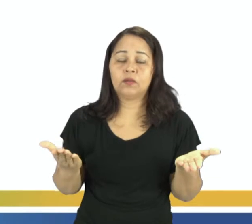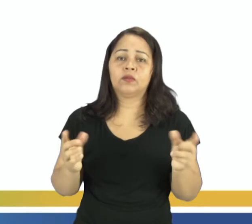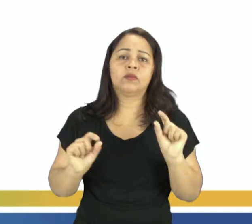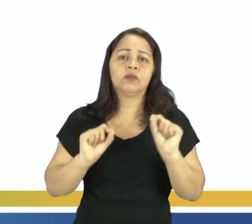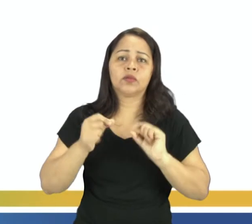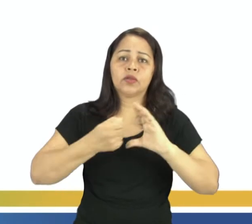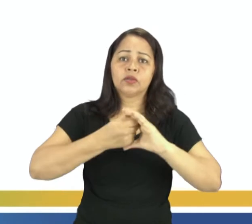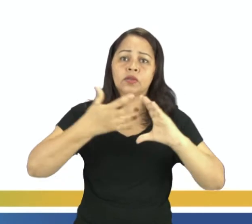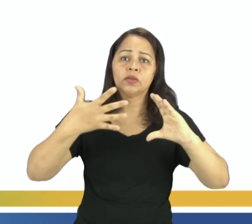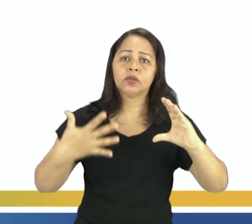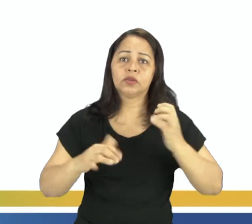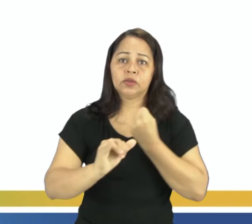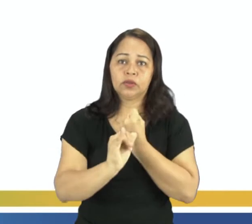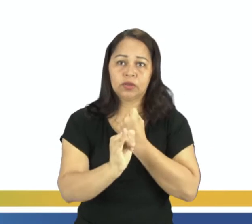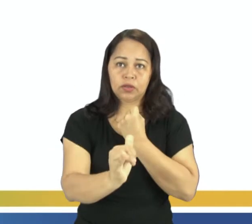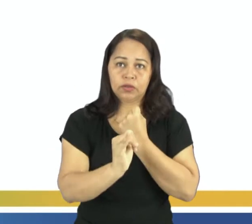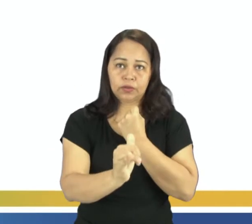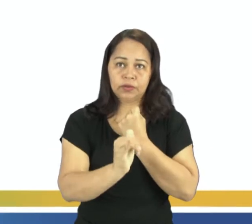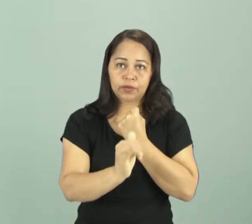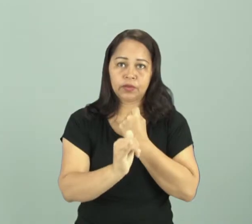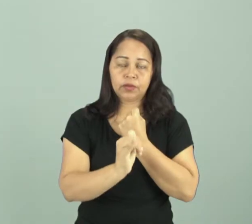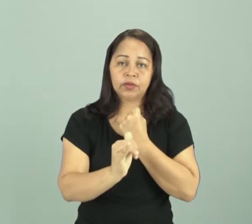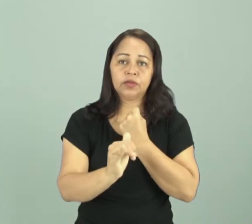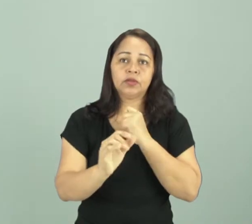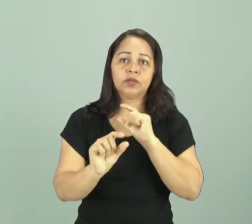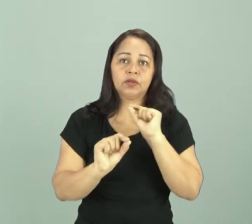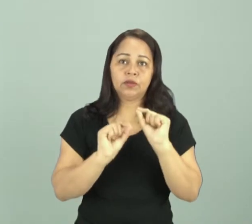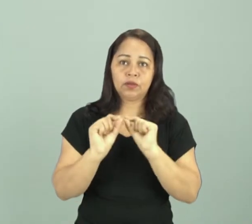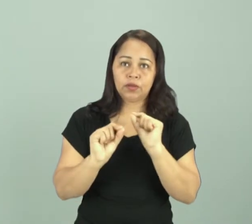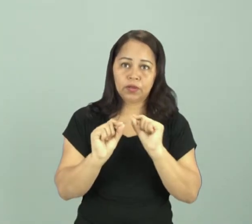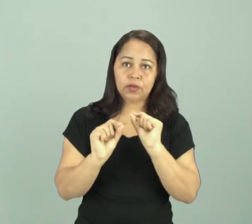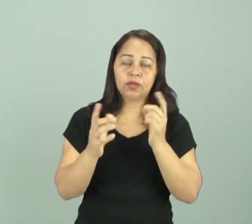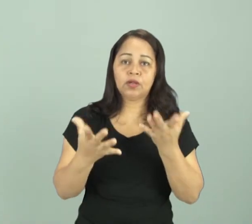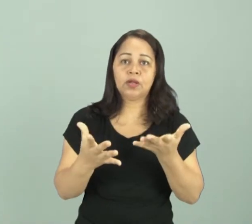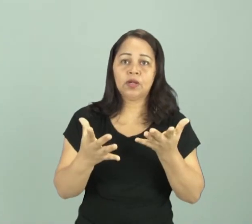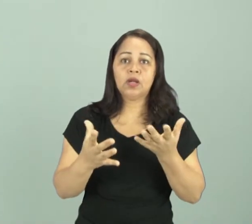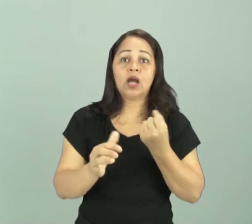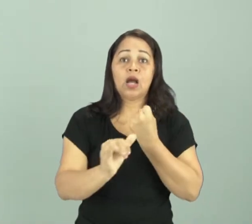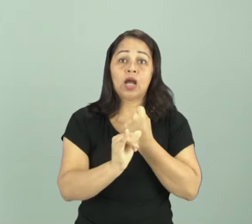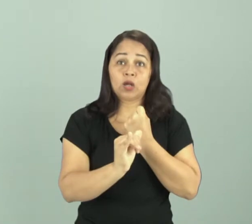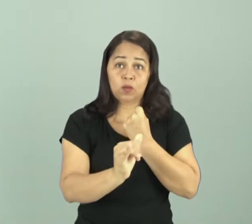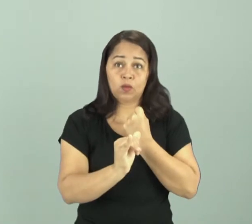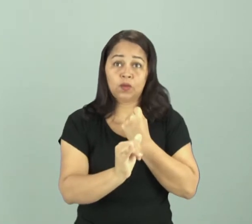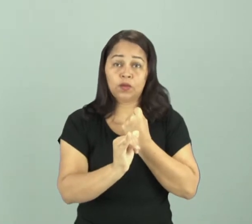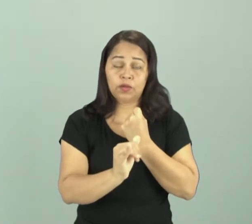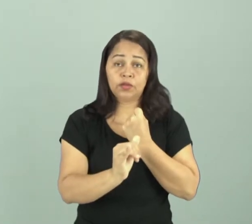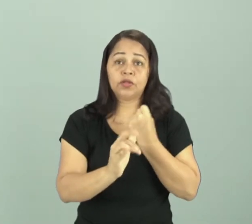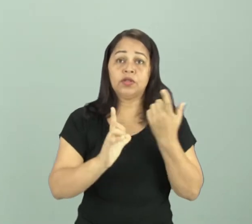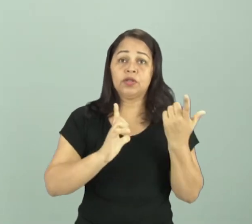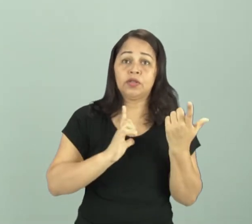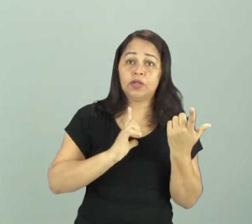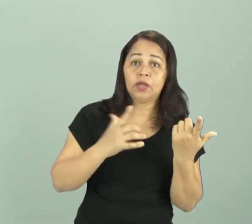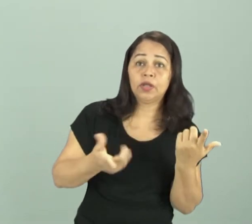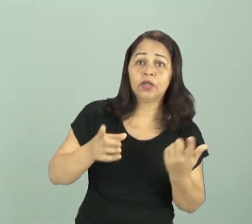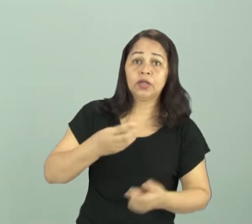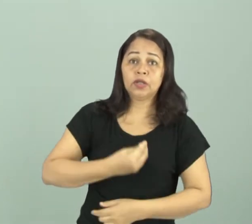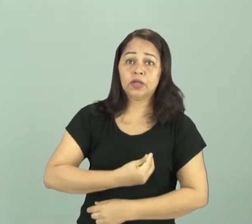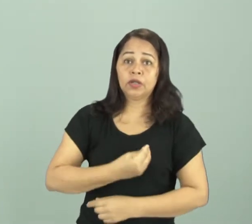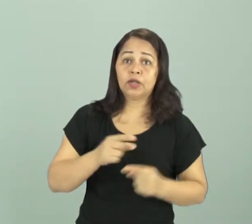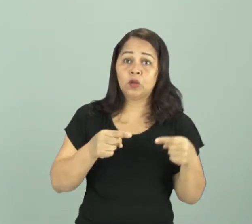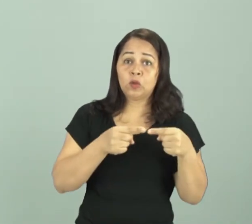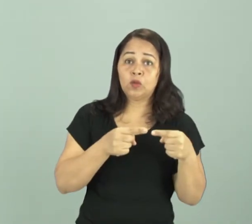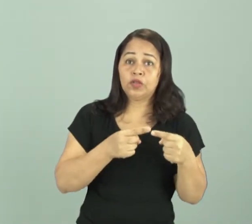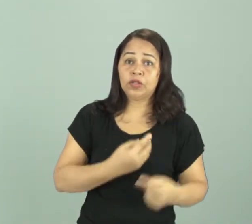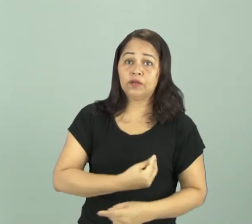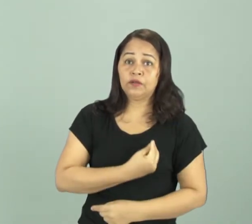as características da crônica? Dado que a crônica lida com questões cotidianas,